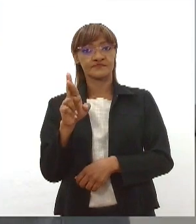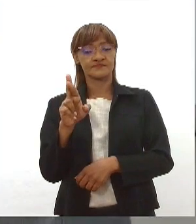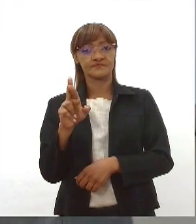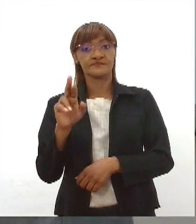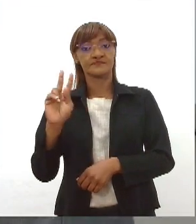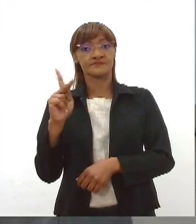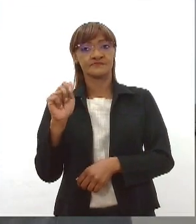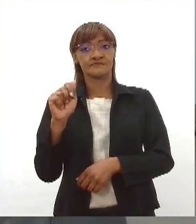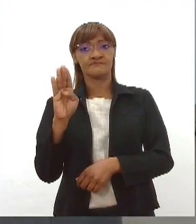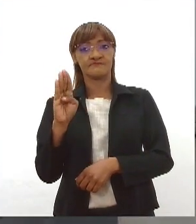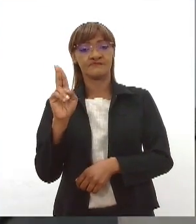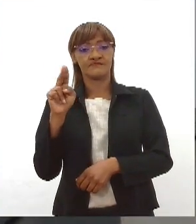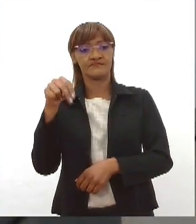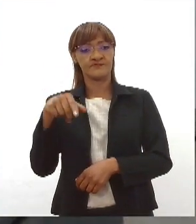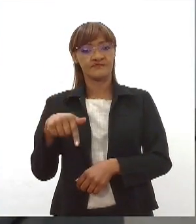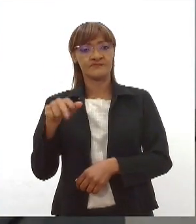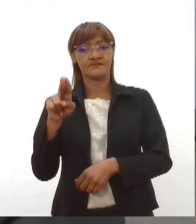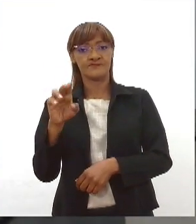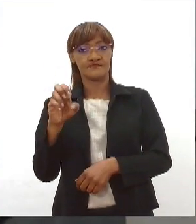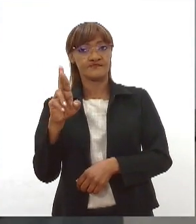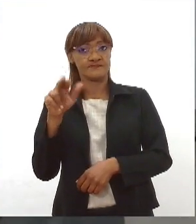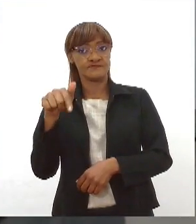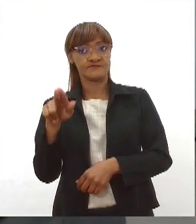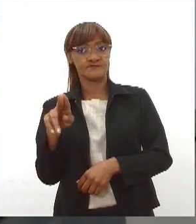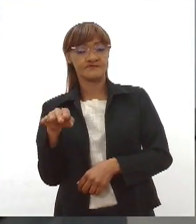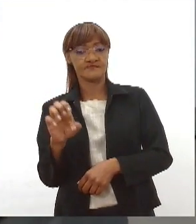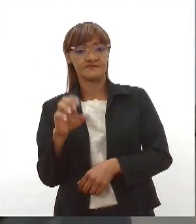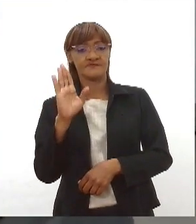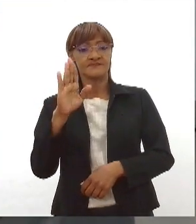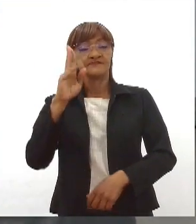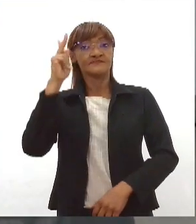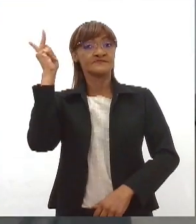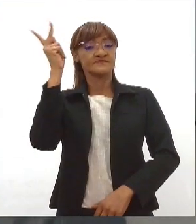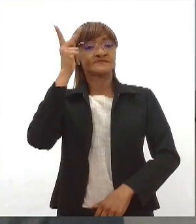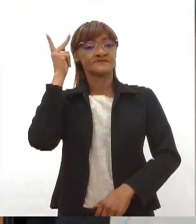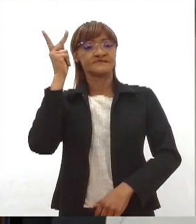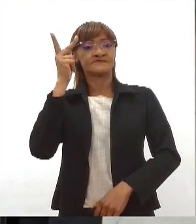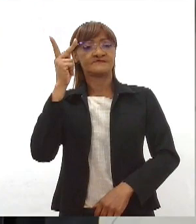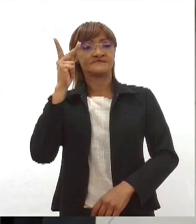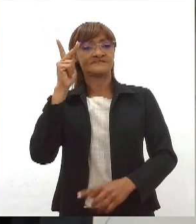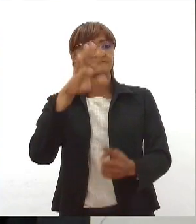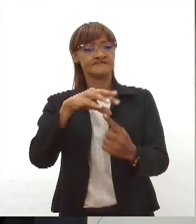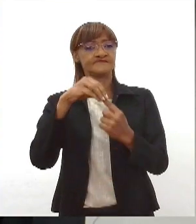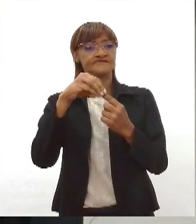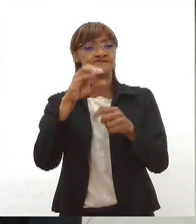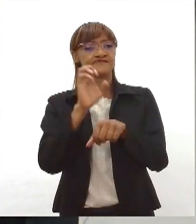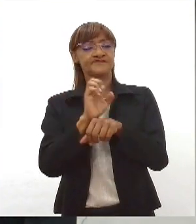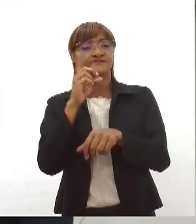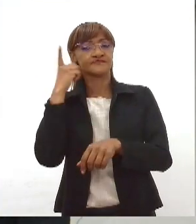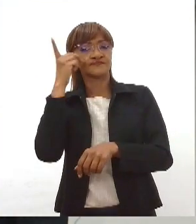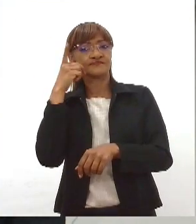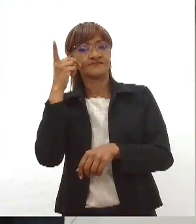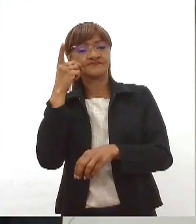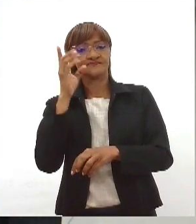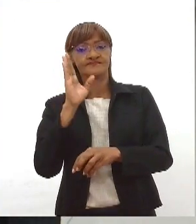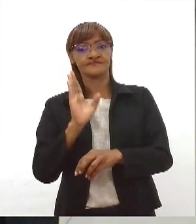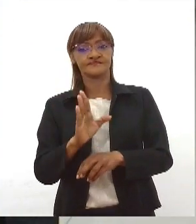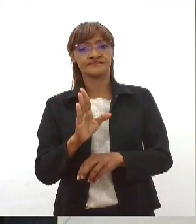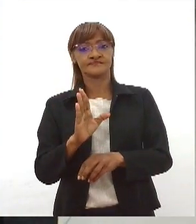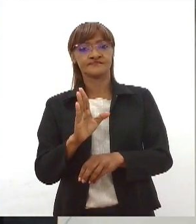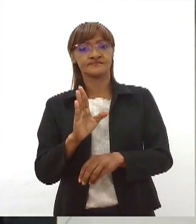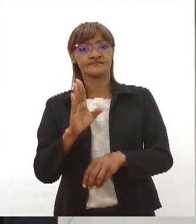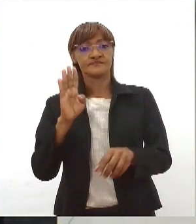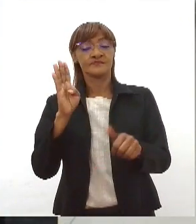Bispo faz história não apenas ao se tornar um único deputado estadual a ocupar por quatro mandatos